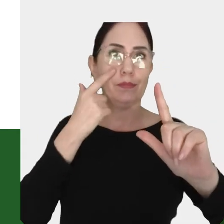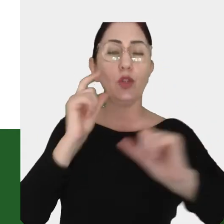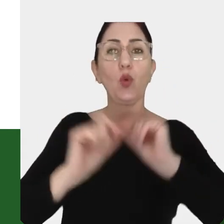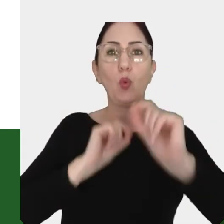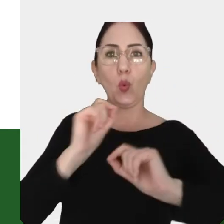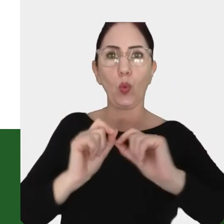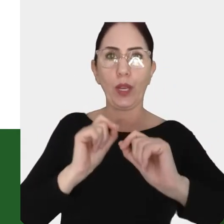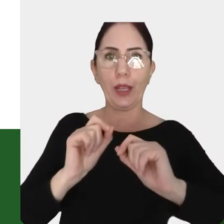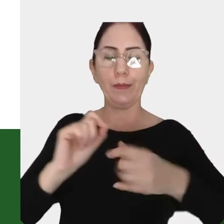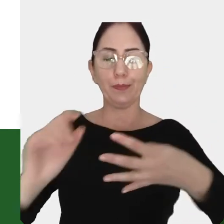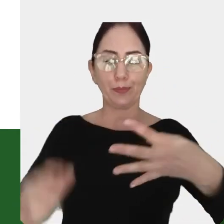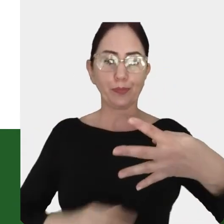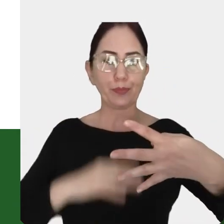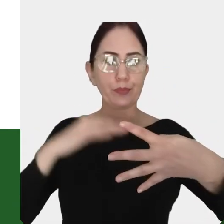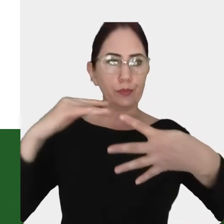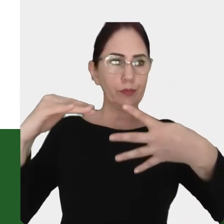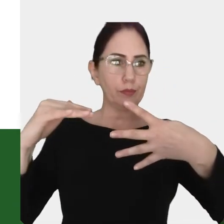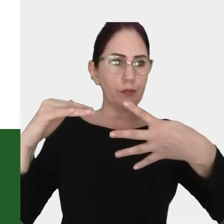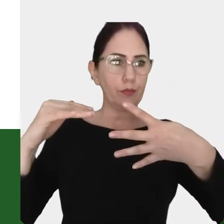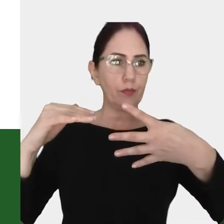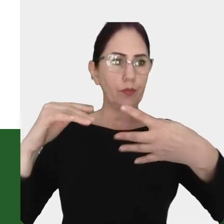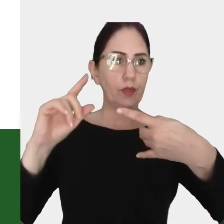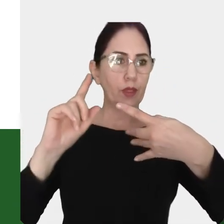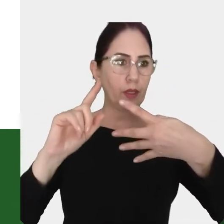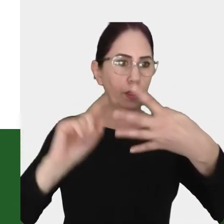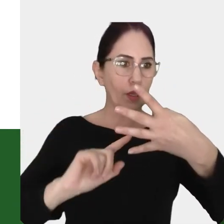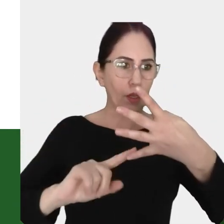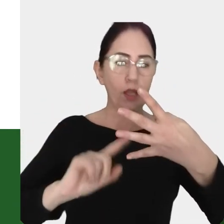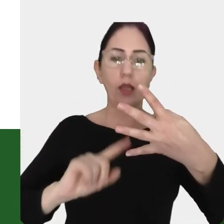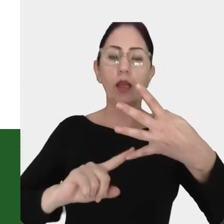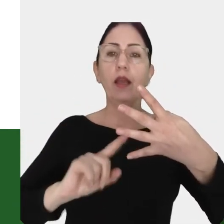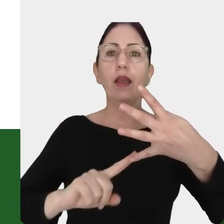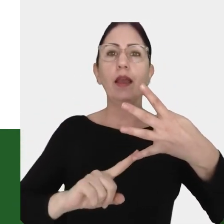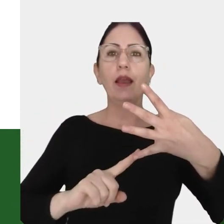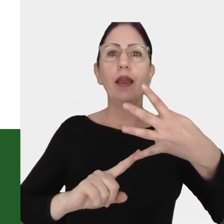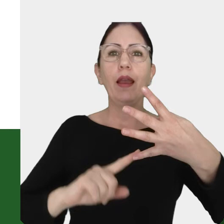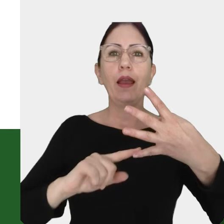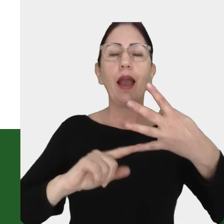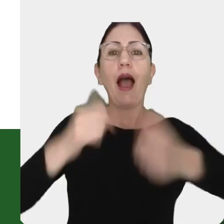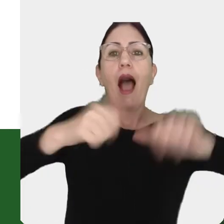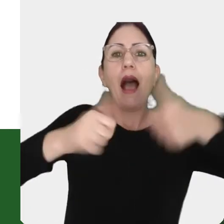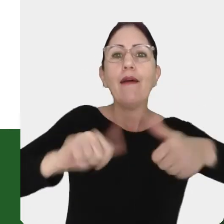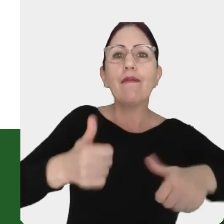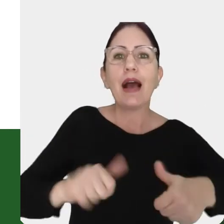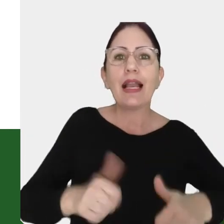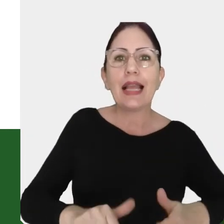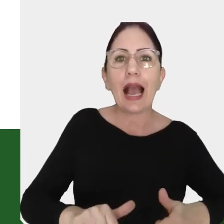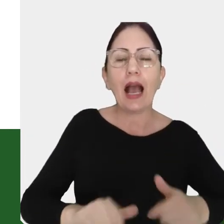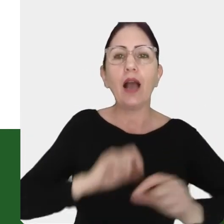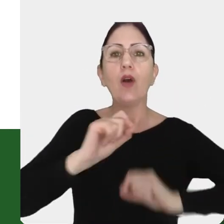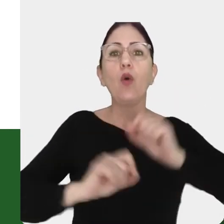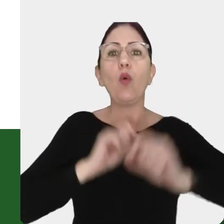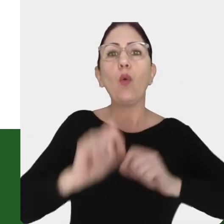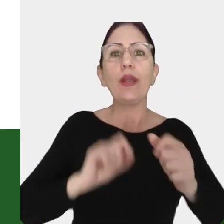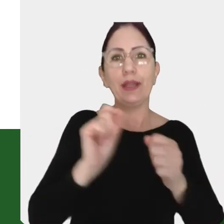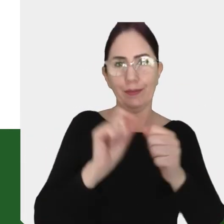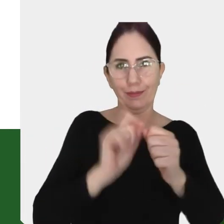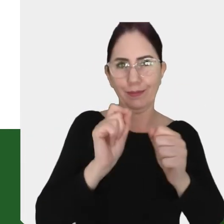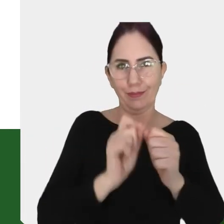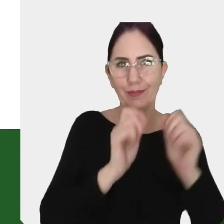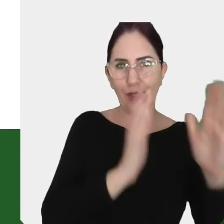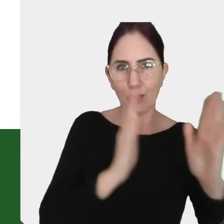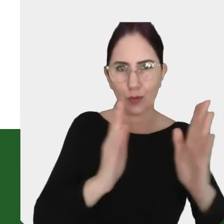ele acessaria, por exemplo. E, por último, a gente avaliar o que está sendo construído sempre durante